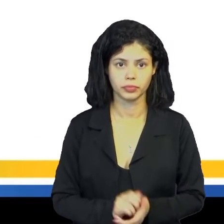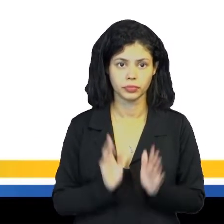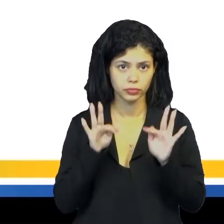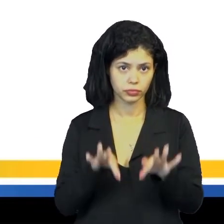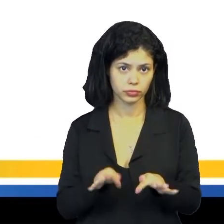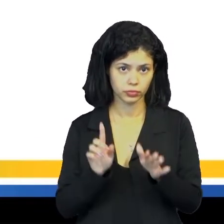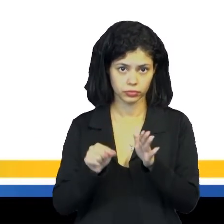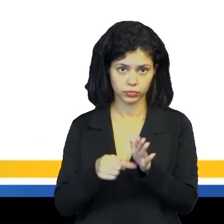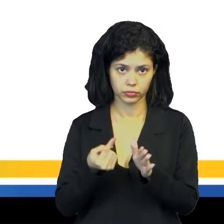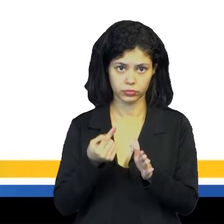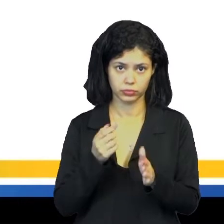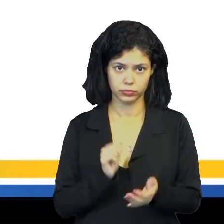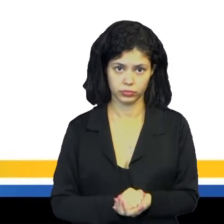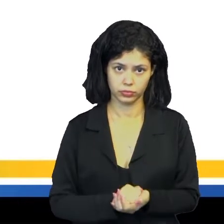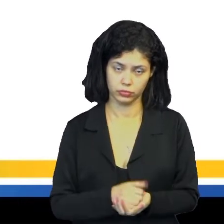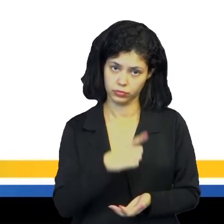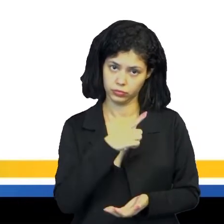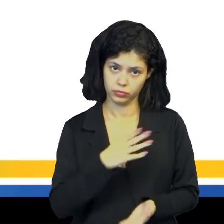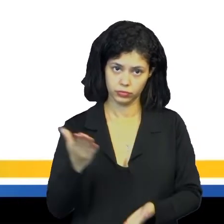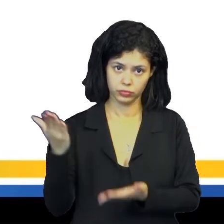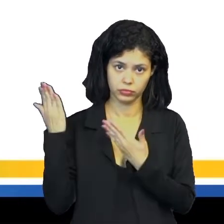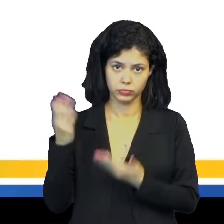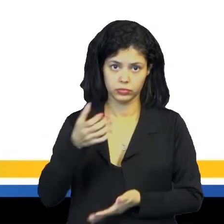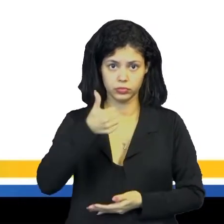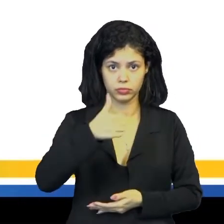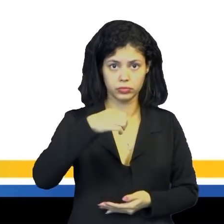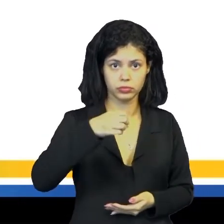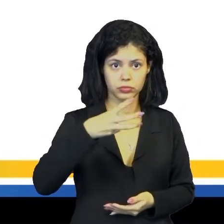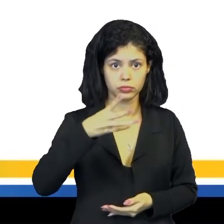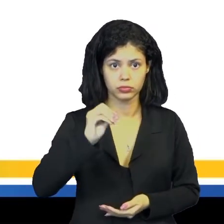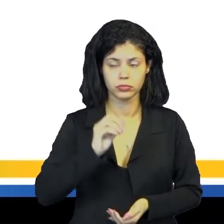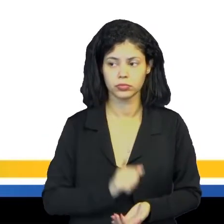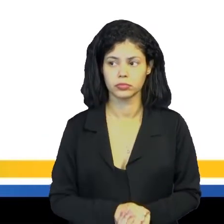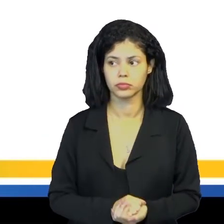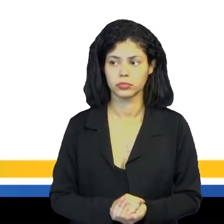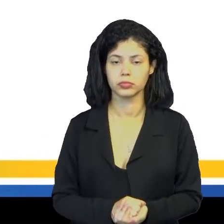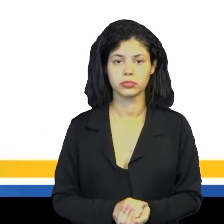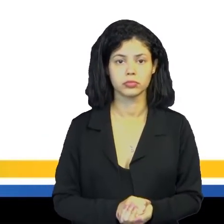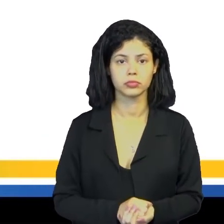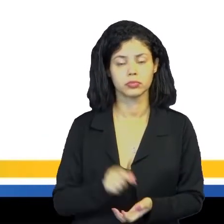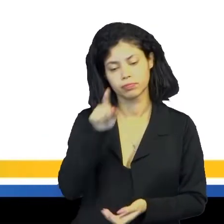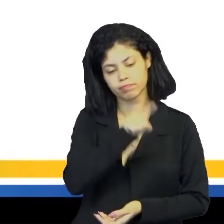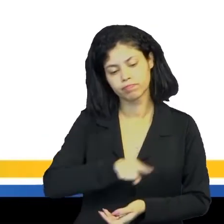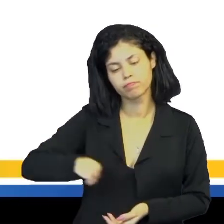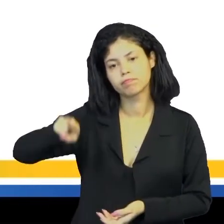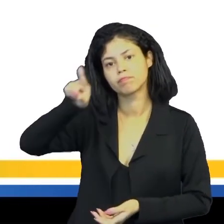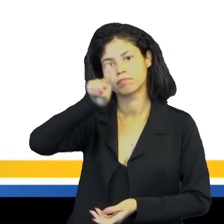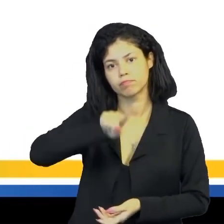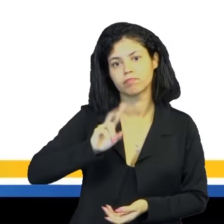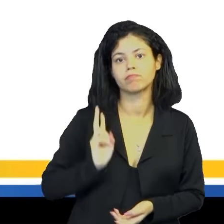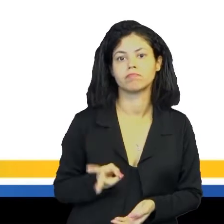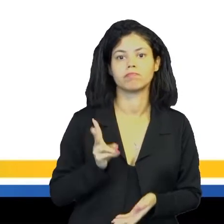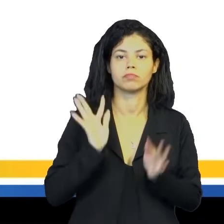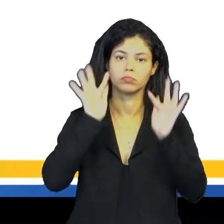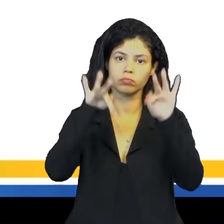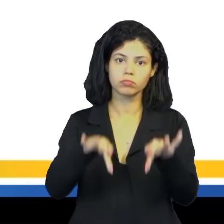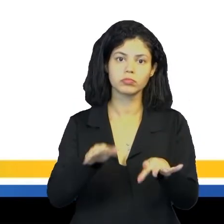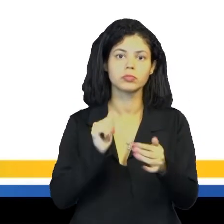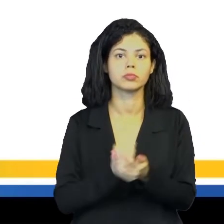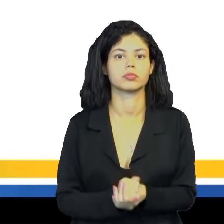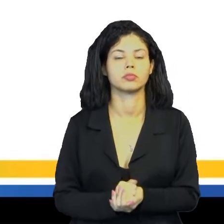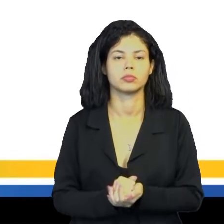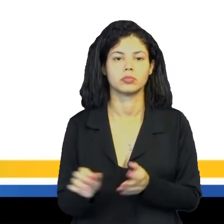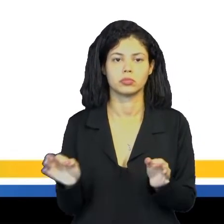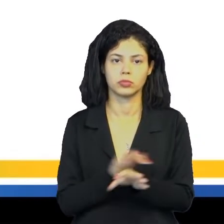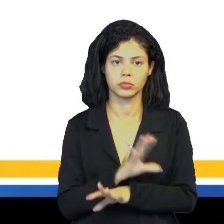O fim da Primeira República, A gente tem aí o golpe de 1930. O ciclo da Primeira República chega ao fim, com esse